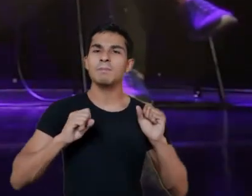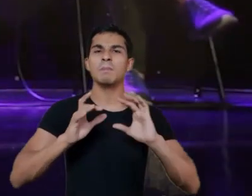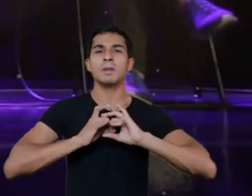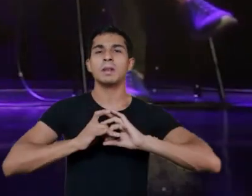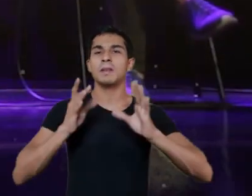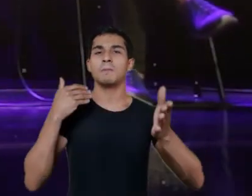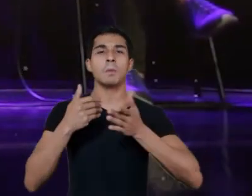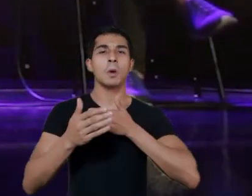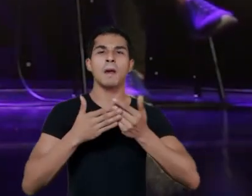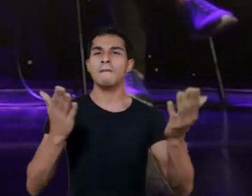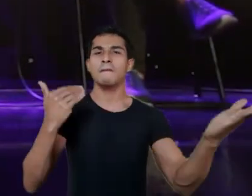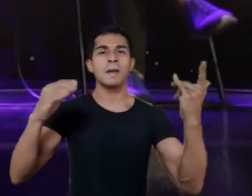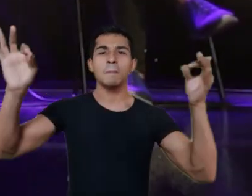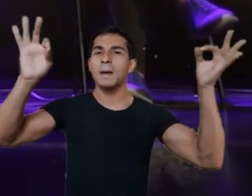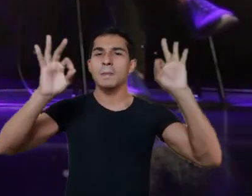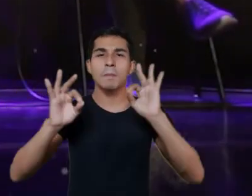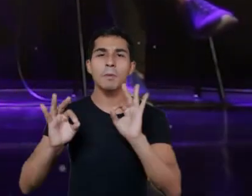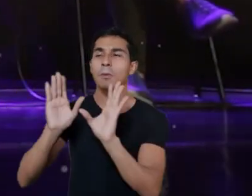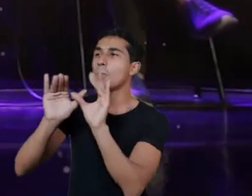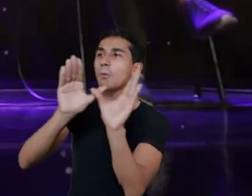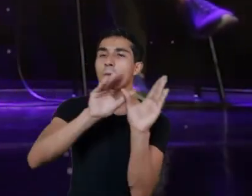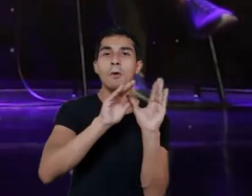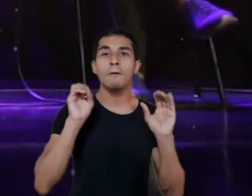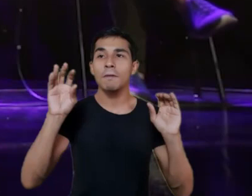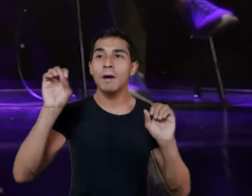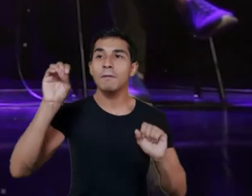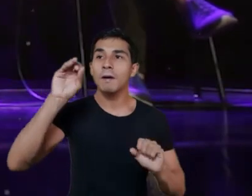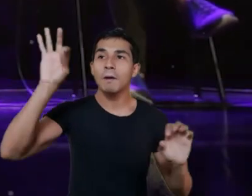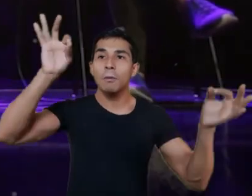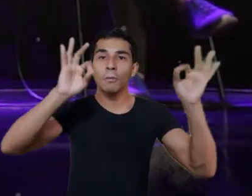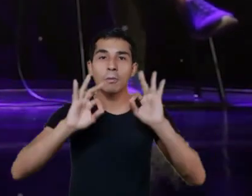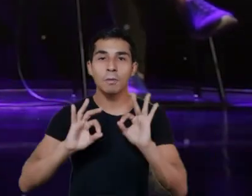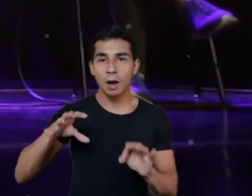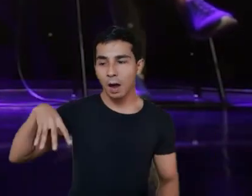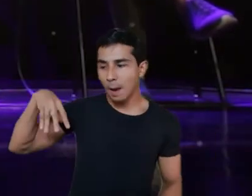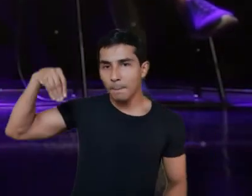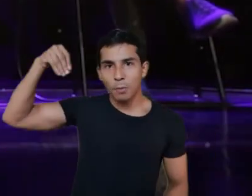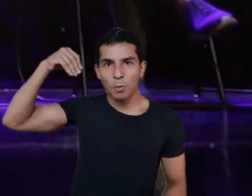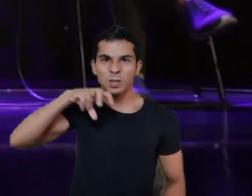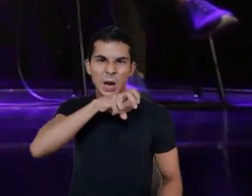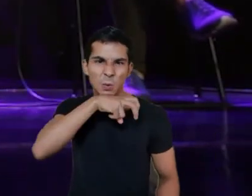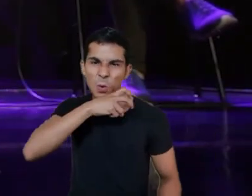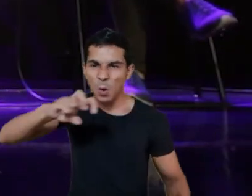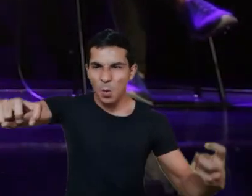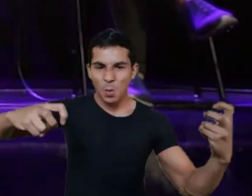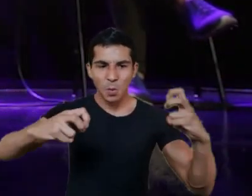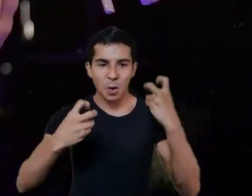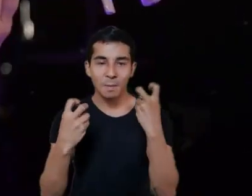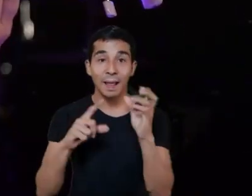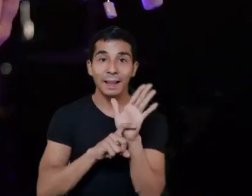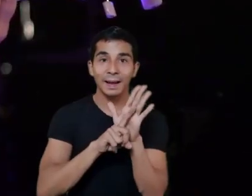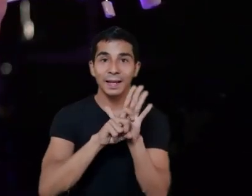Que venham as mariposas, os vagalumes e as raposas, as cobras e as lagartixas, os